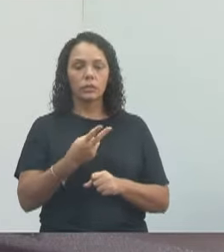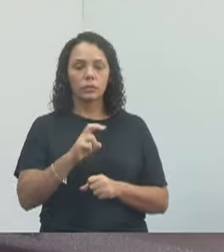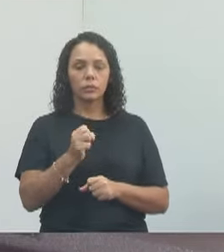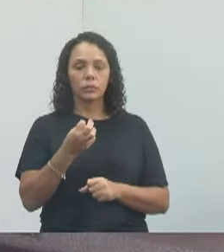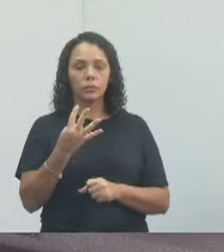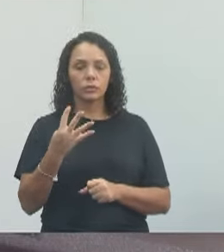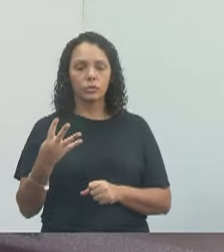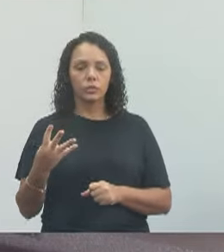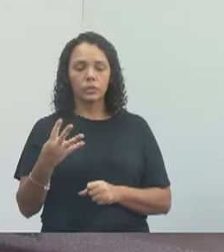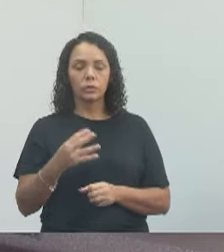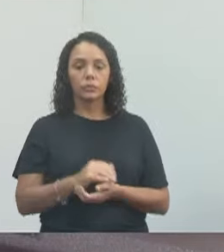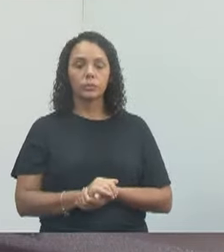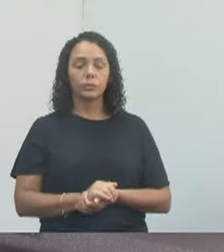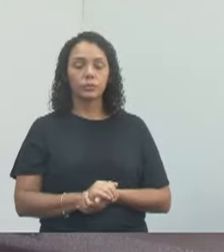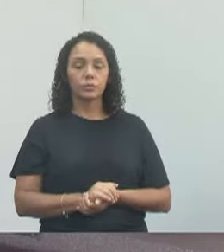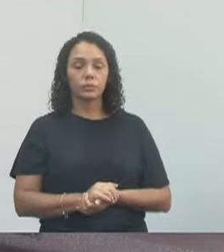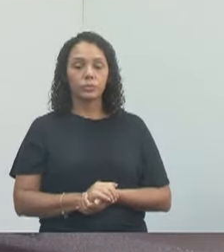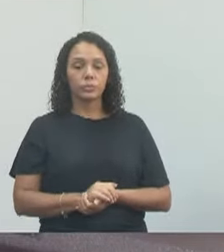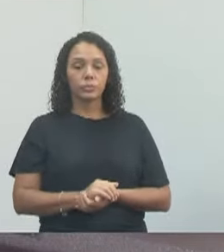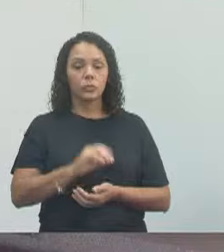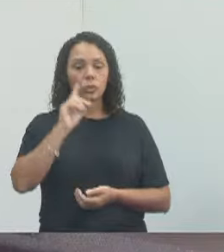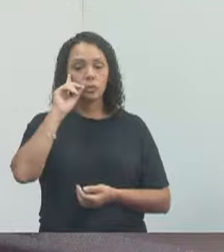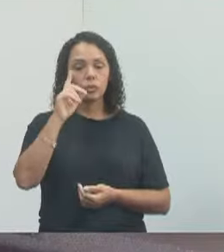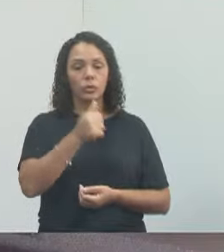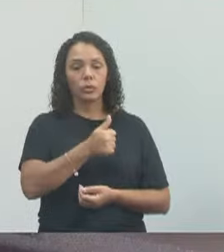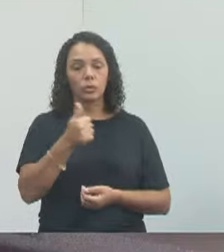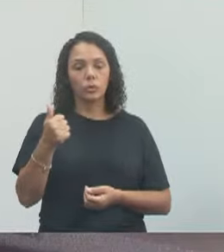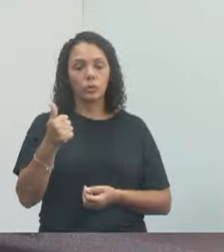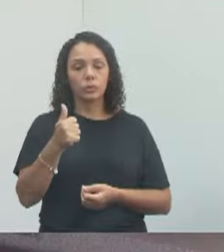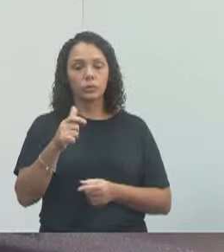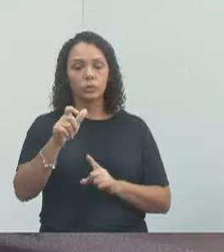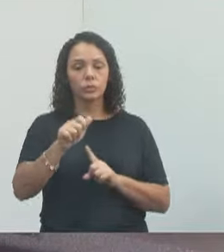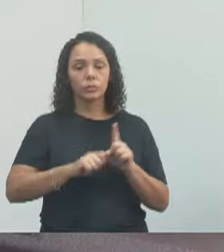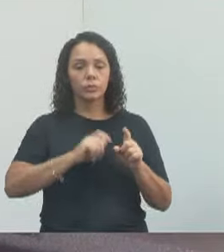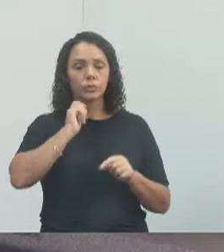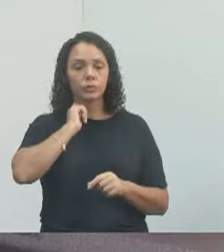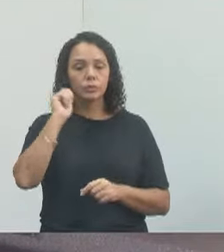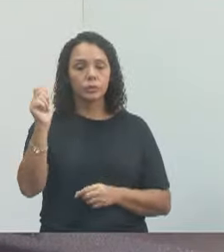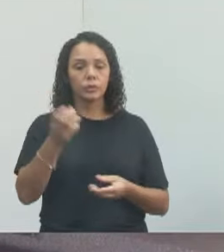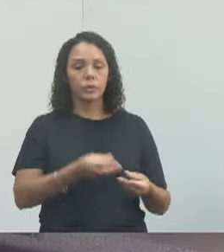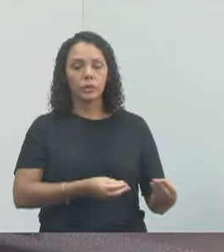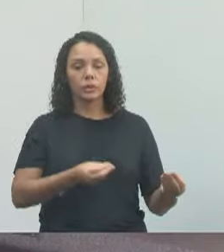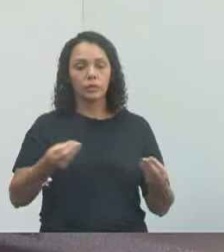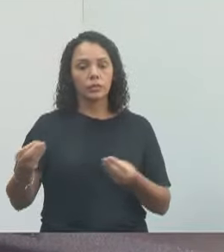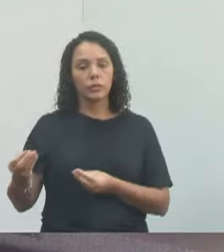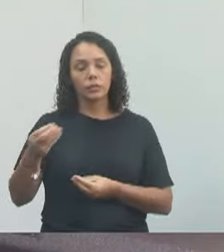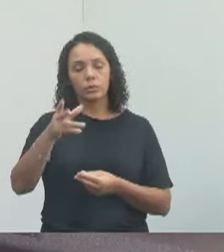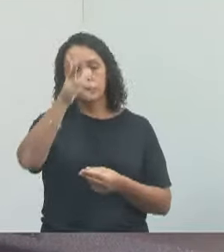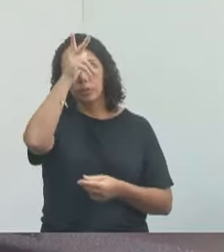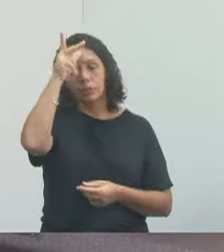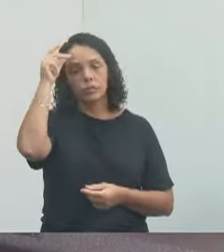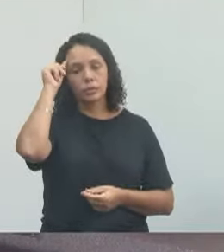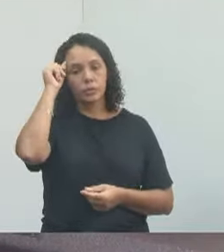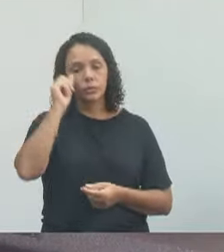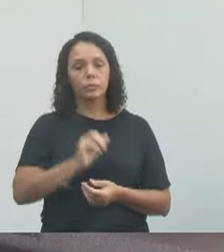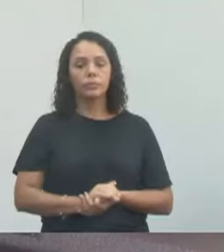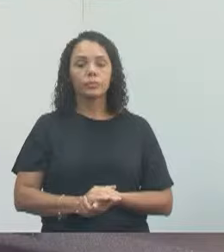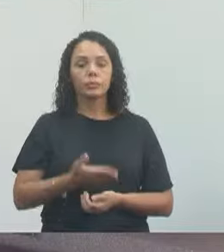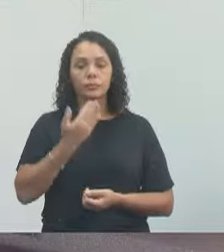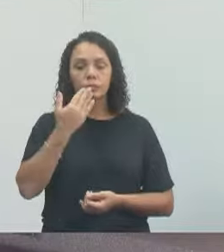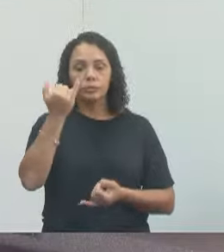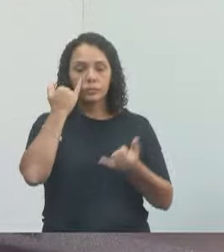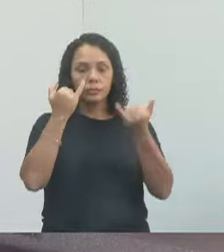Legislativa dotada em 11 de abril de 2024 recebido nesta prefeitura no dia 11 de abril de 2024 referente ao pedido de